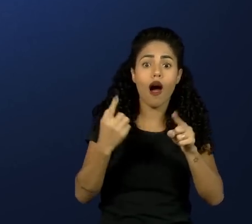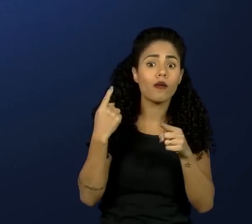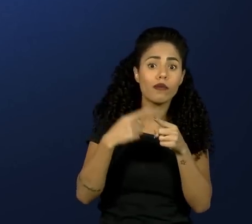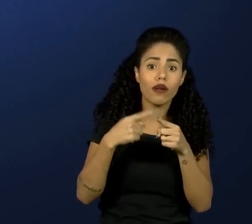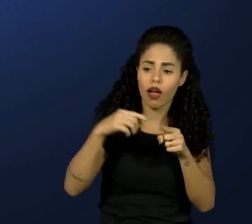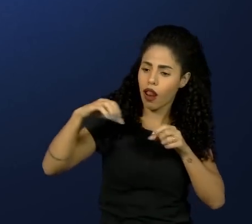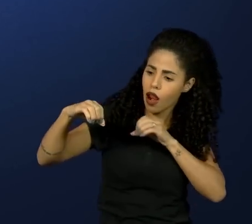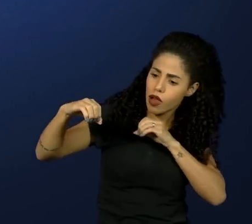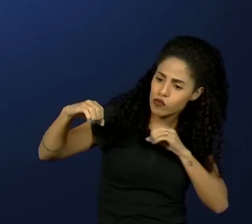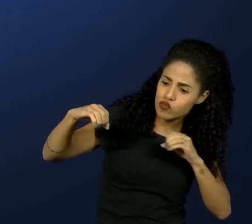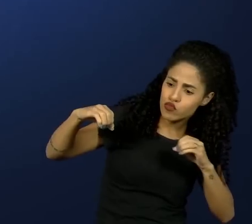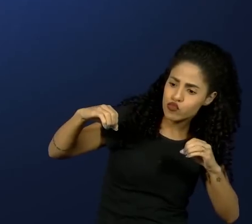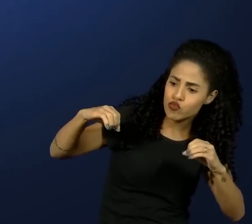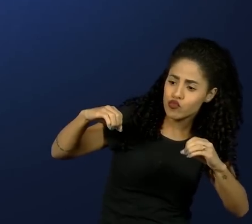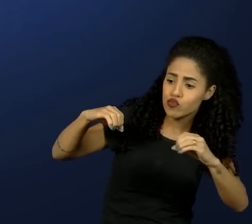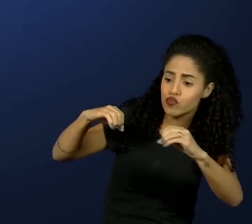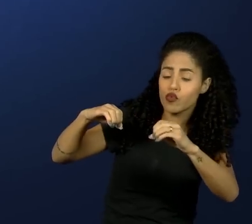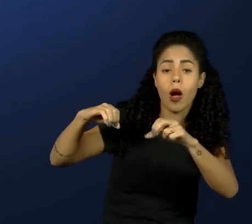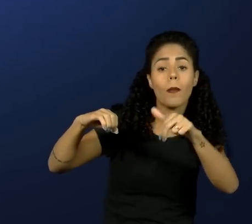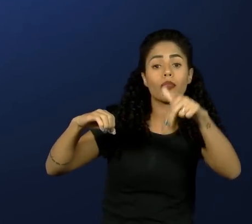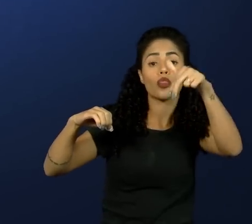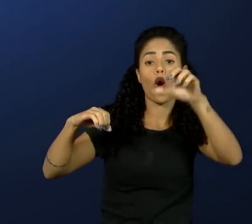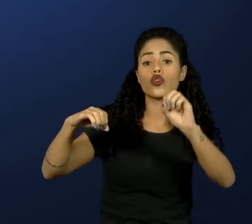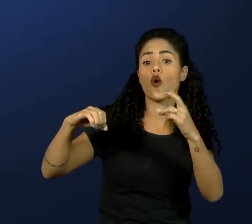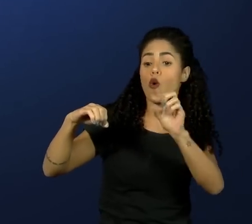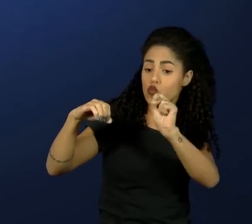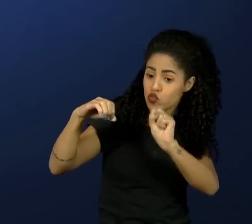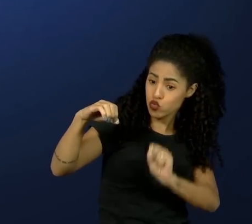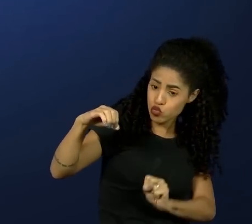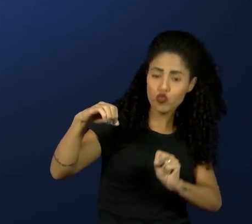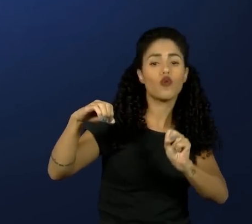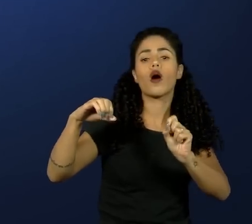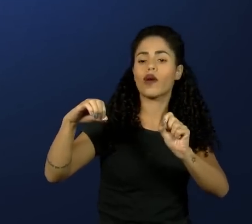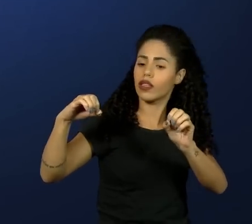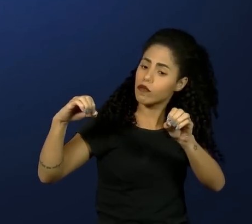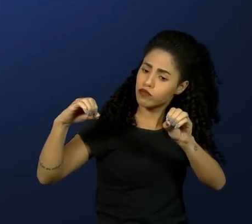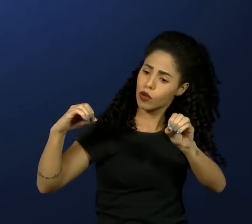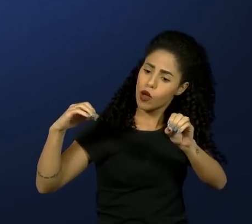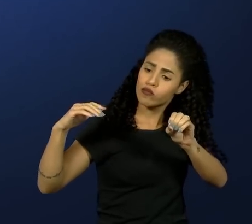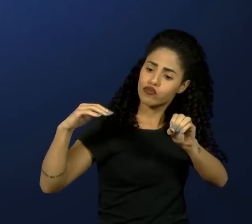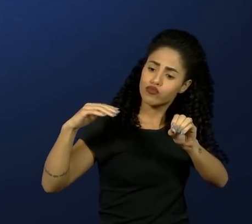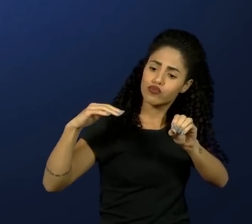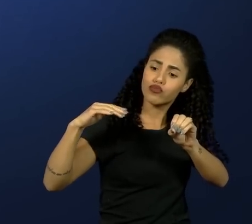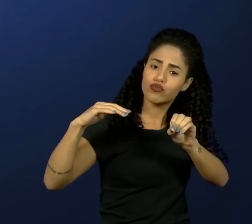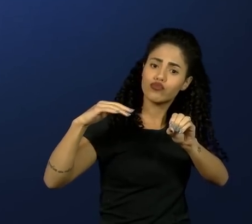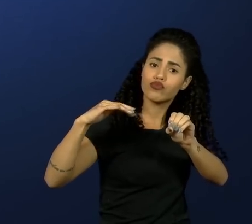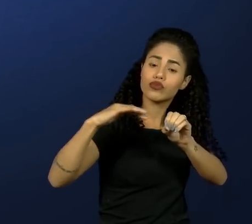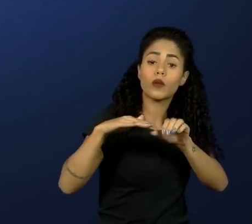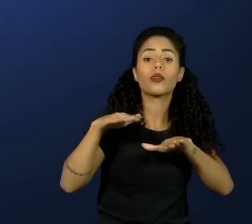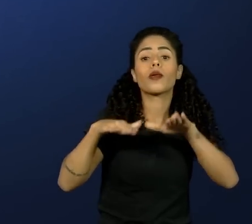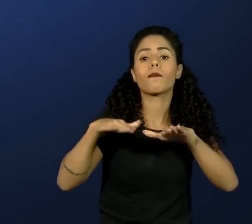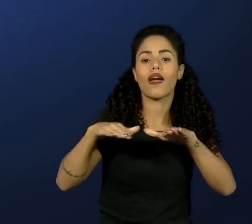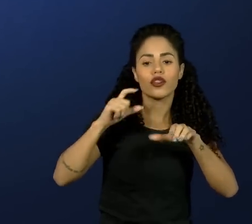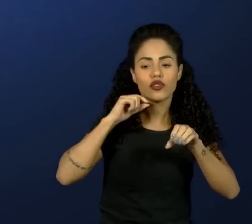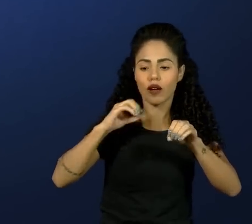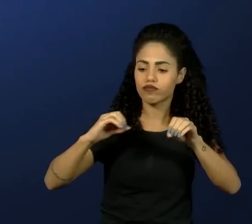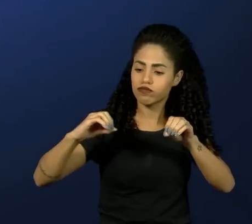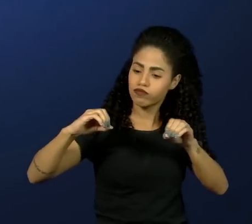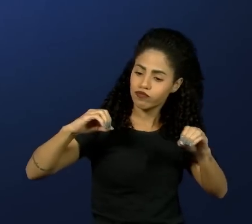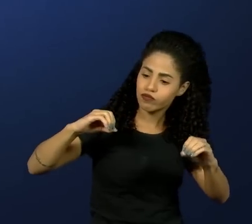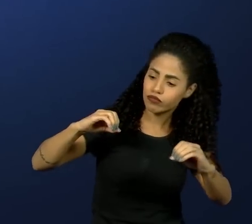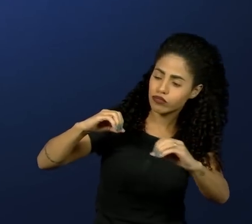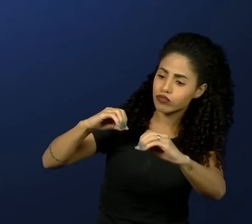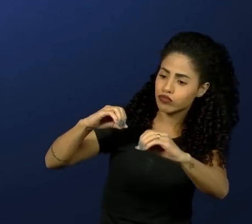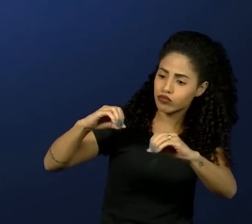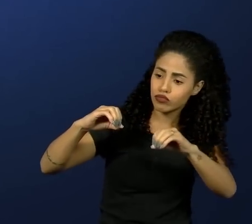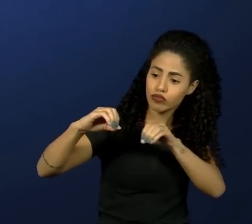hemisférios, norte ou sul, recebe os raios solares de forma oblíqua ou inclinada. Isso faz com que o hemisfério